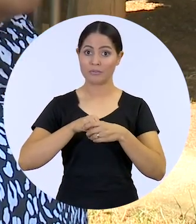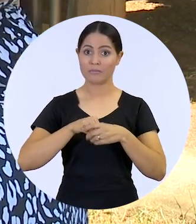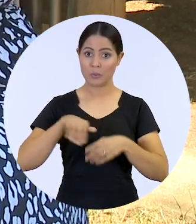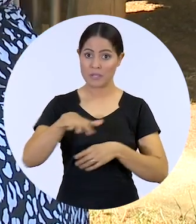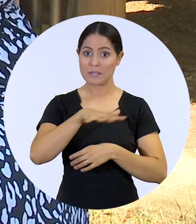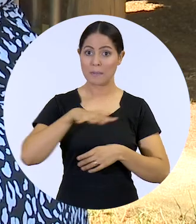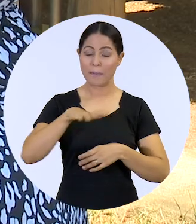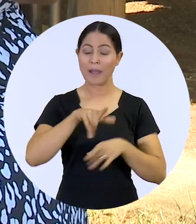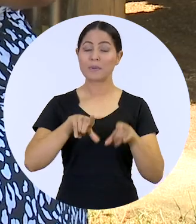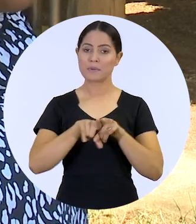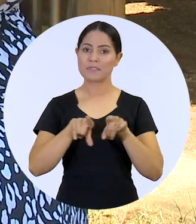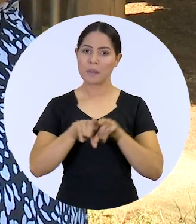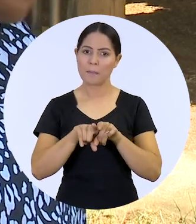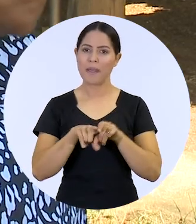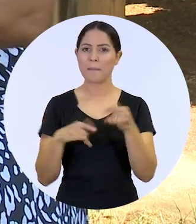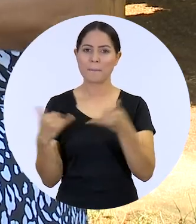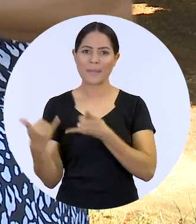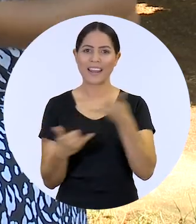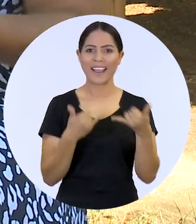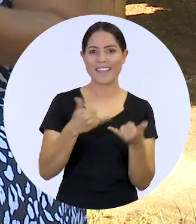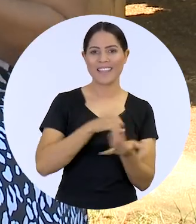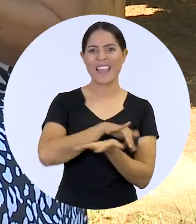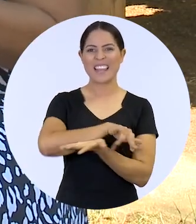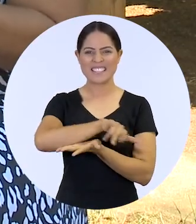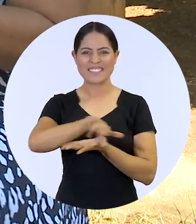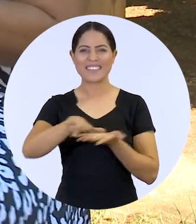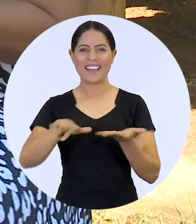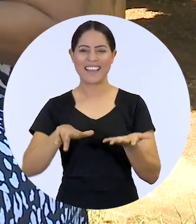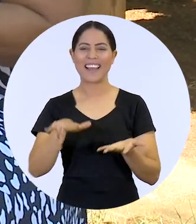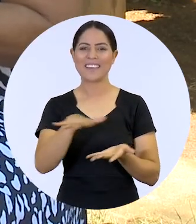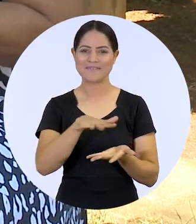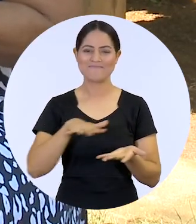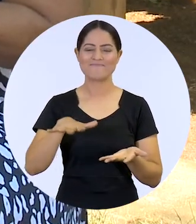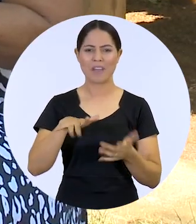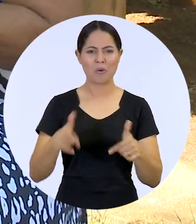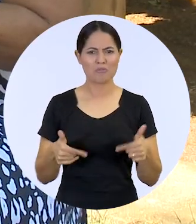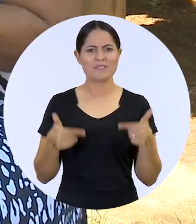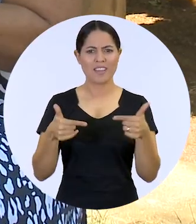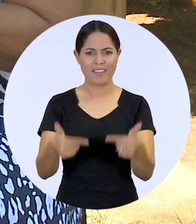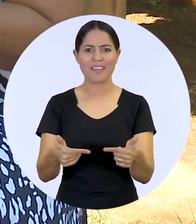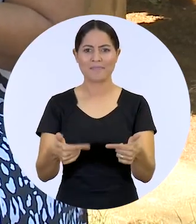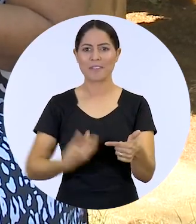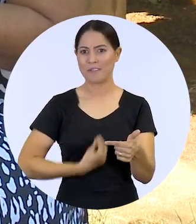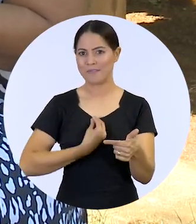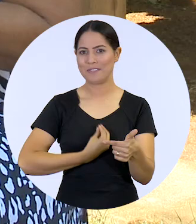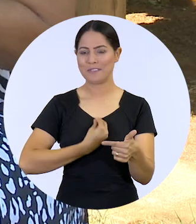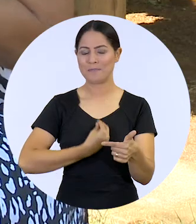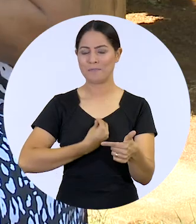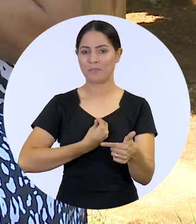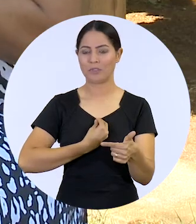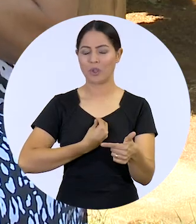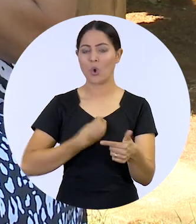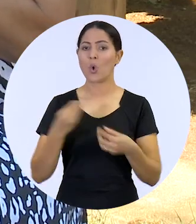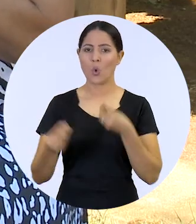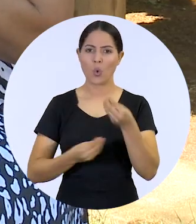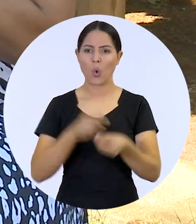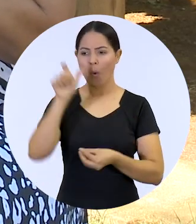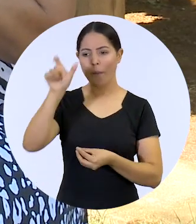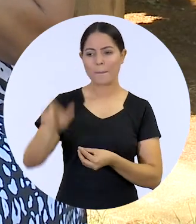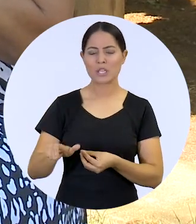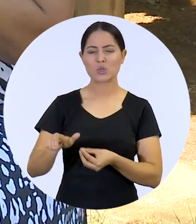já que eles não vão sair lá para passear, então a gente procura que aqui eles tenham uma vida ativa, né? Pelo grau de dependência dos